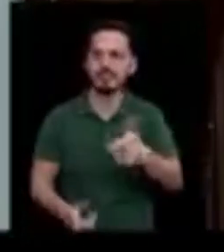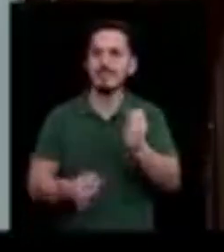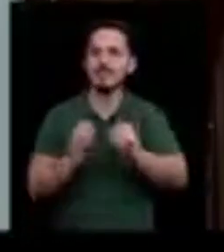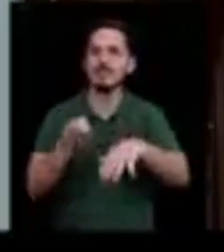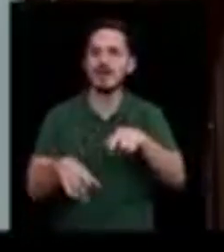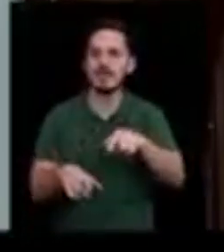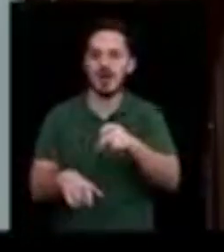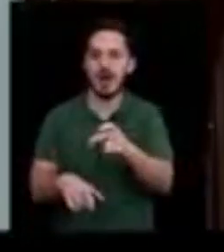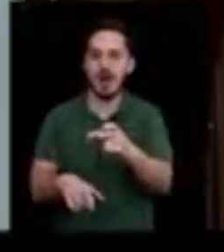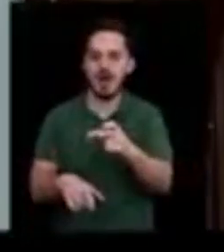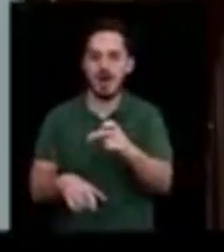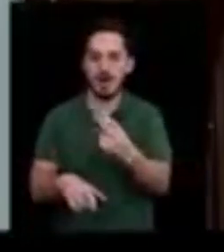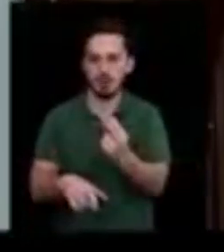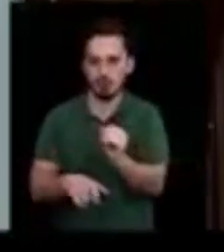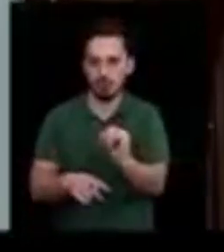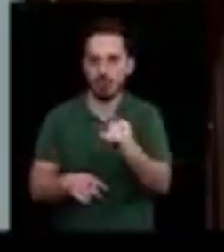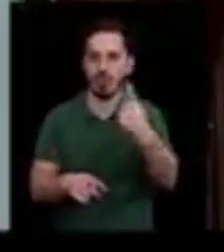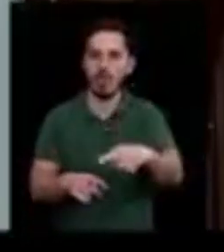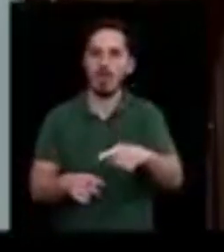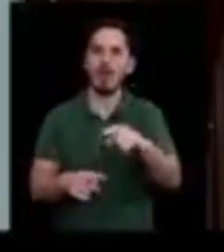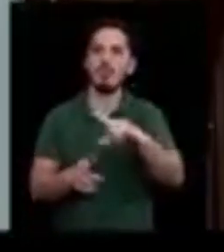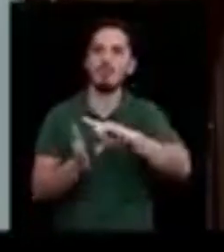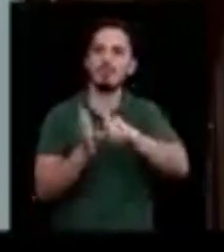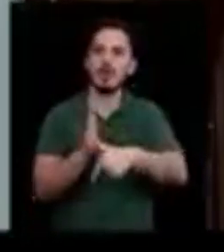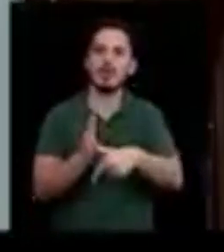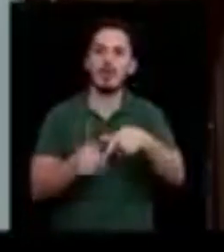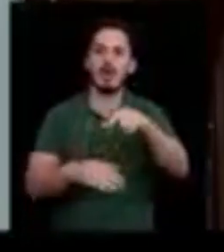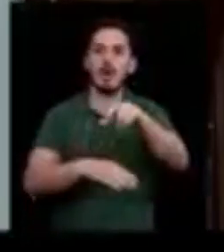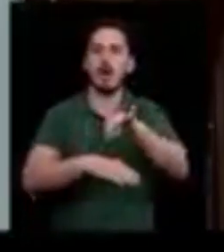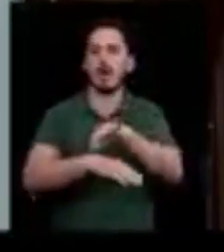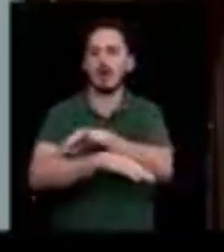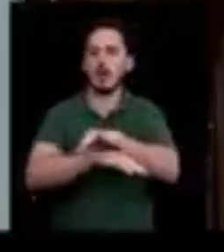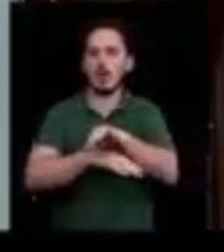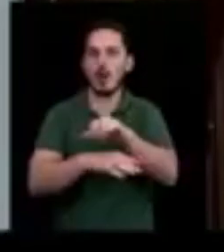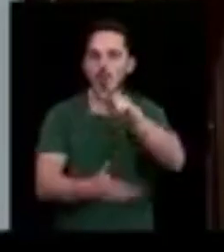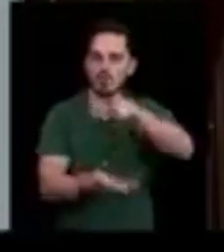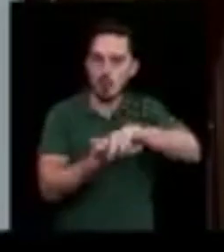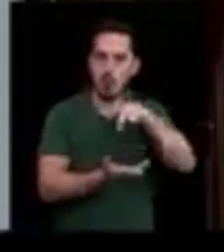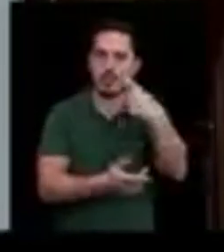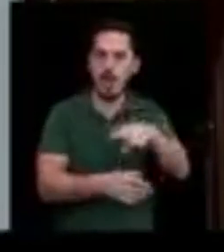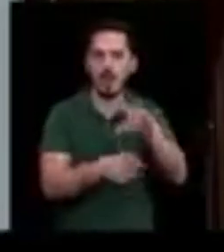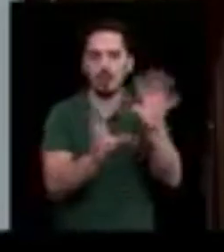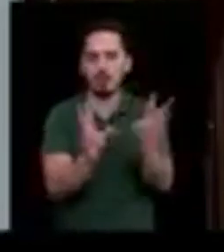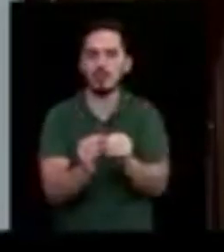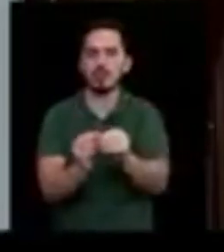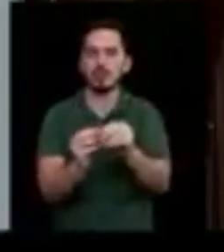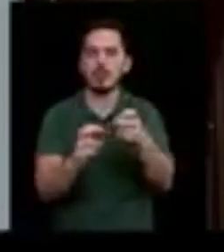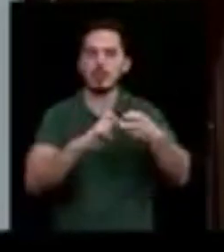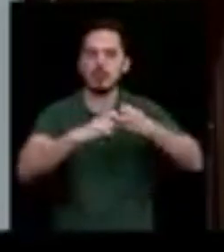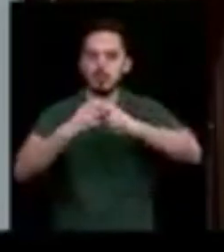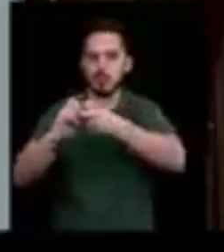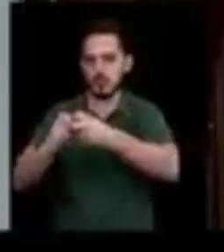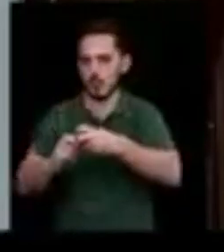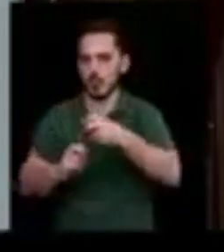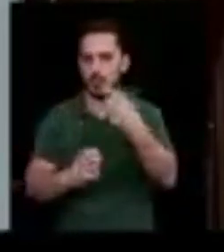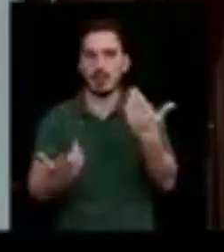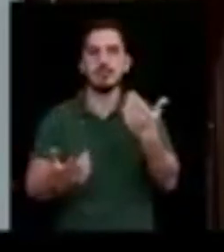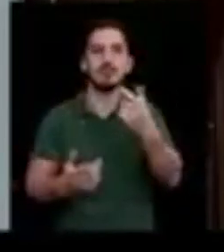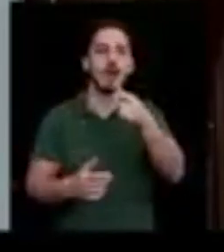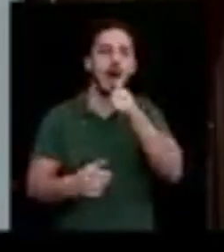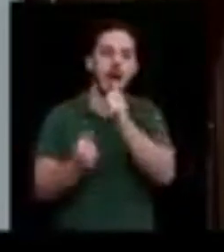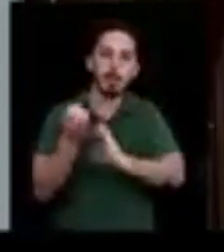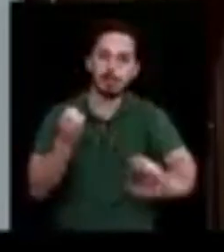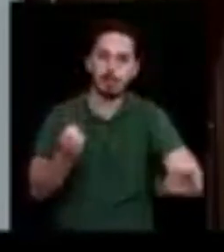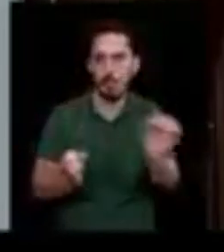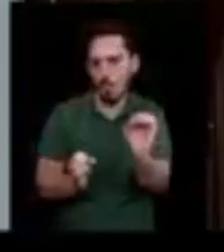esta auge? Esta auge tem um projeto de arquitetura aprovado, tem um conjunto de problemas significativos, não tem saneamento,